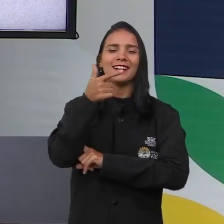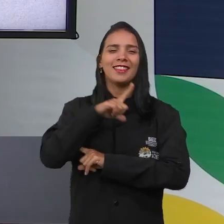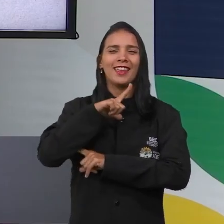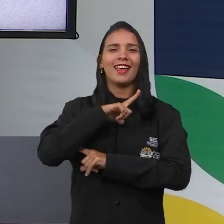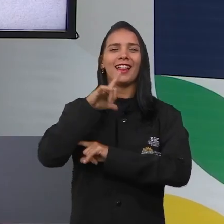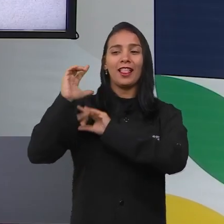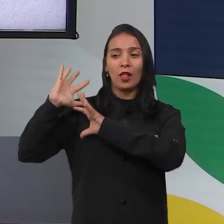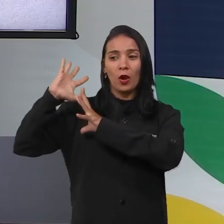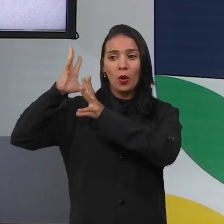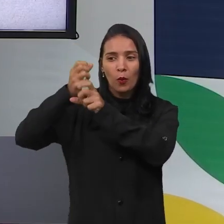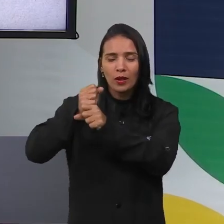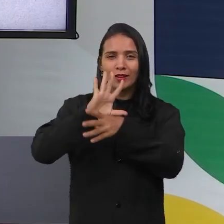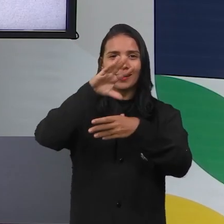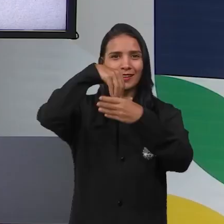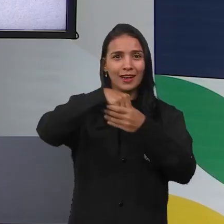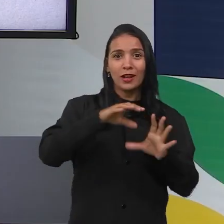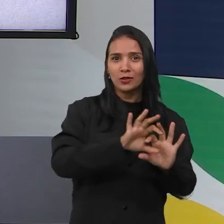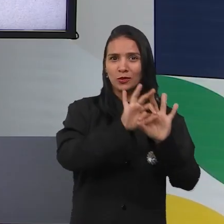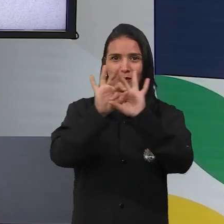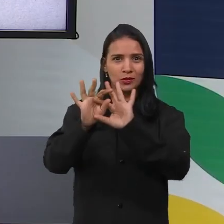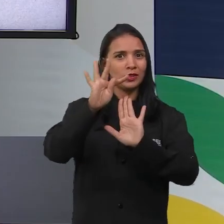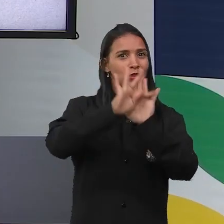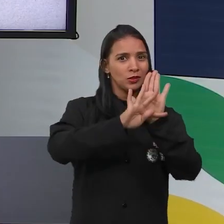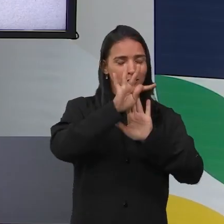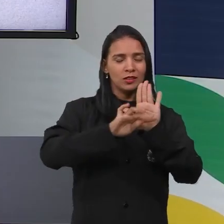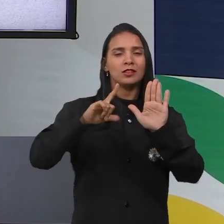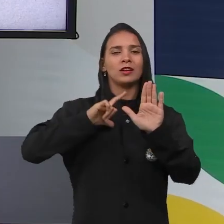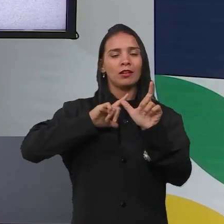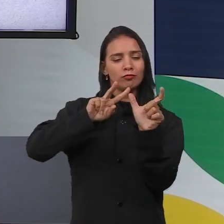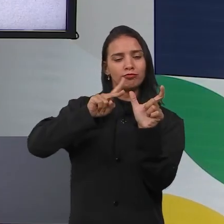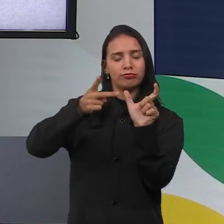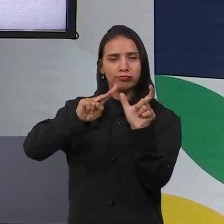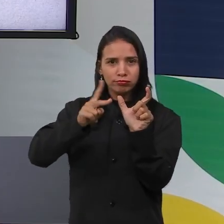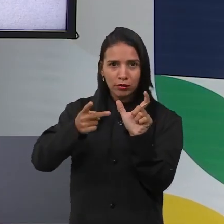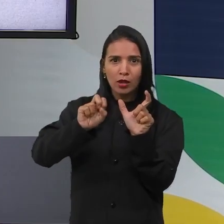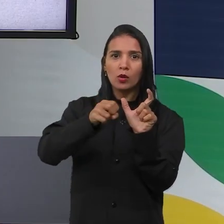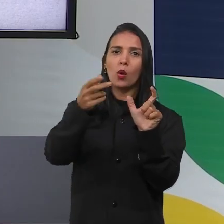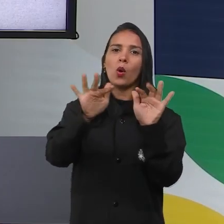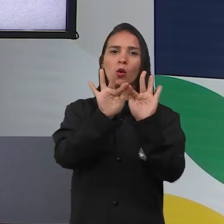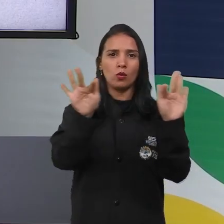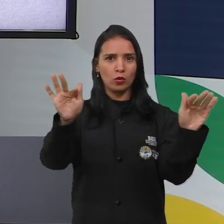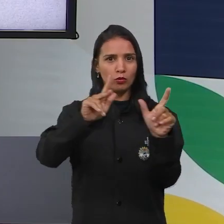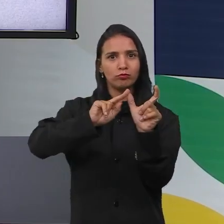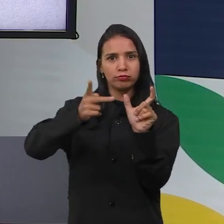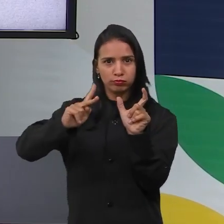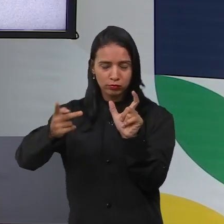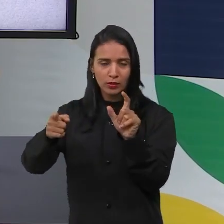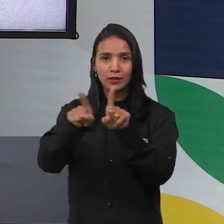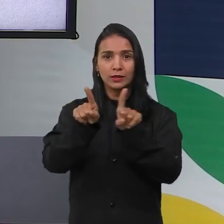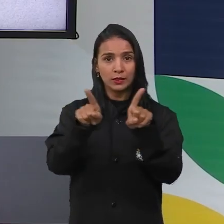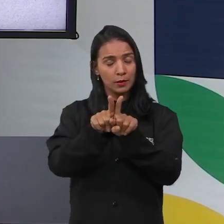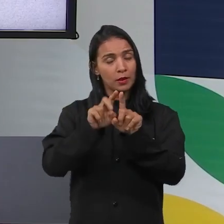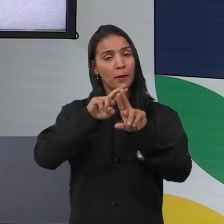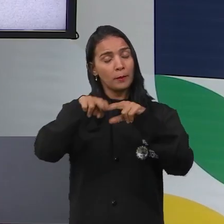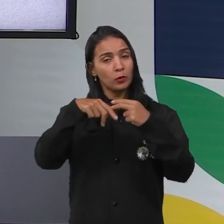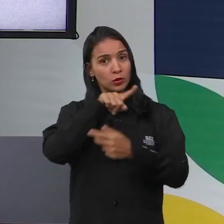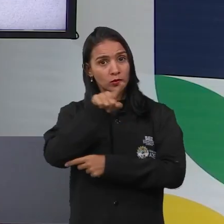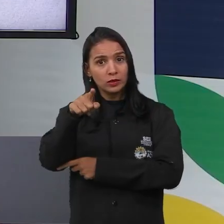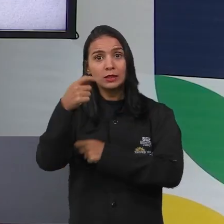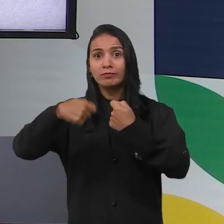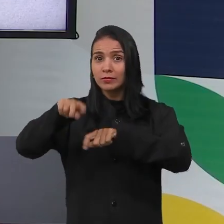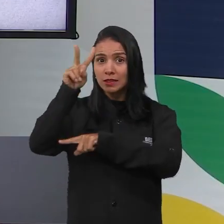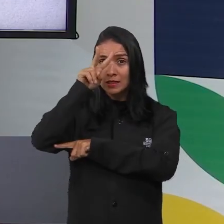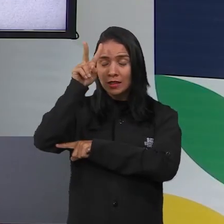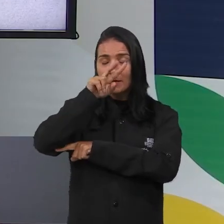de duplo sentido. E quando nós estamos falando de duplo, lembrem do que eu falei para vocês, lembrem do numeral